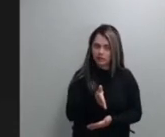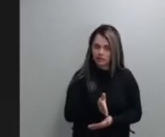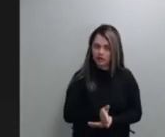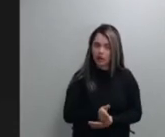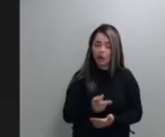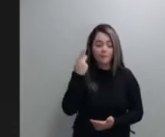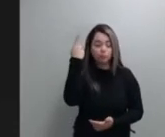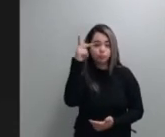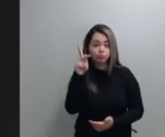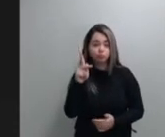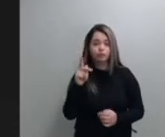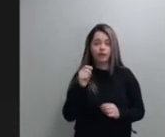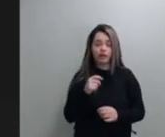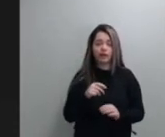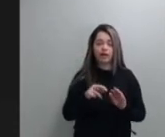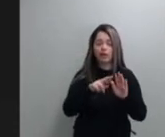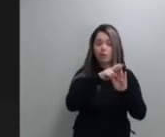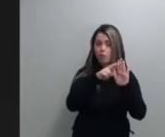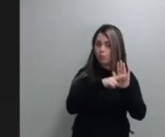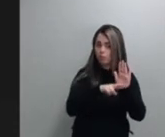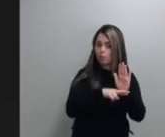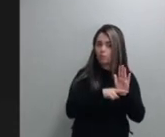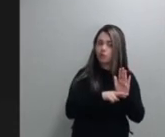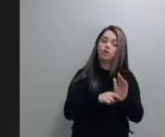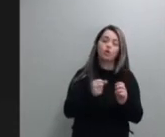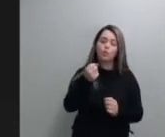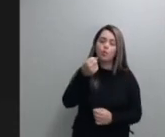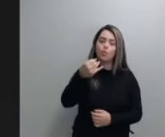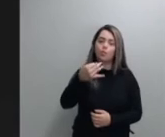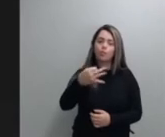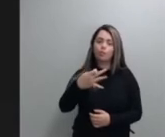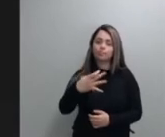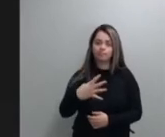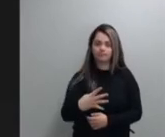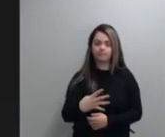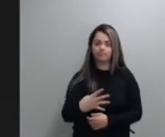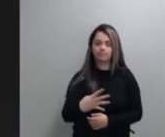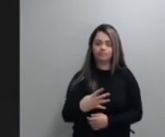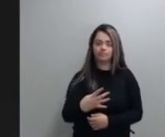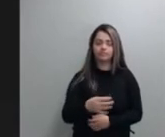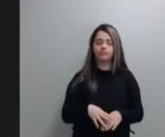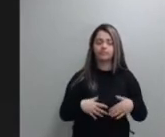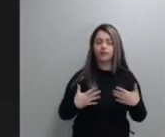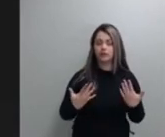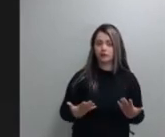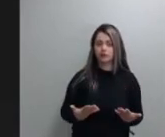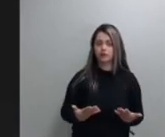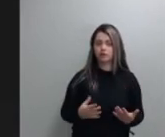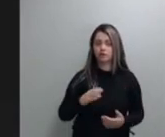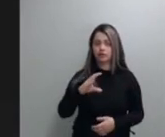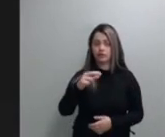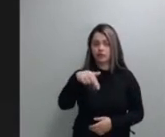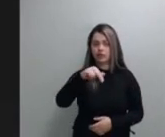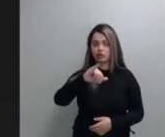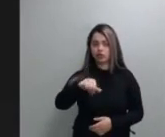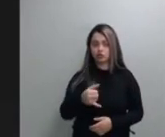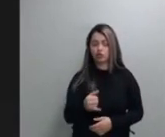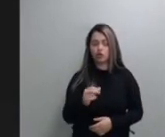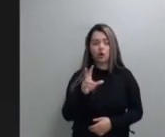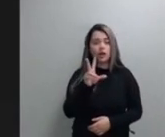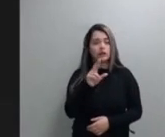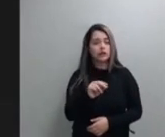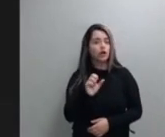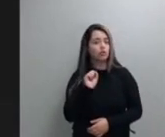anuidade apenas do critério quantitativo. Portanto, o CNJ não apenas declarou só